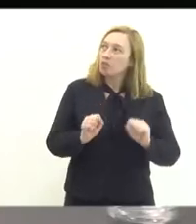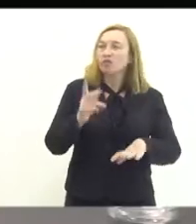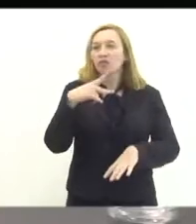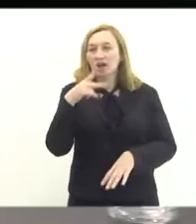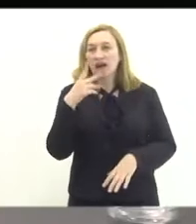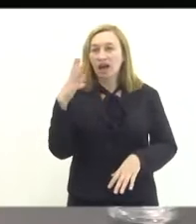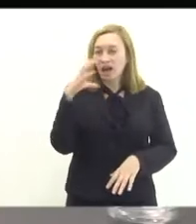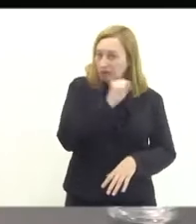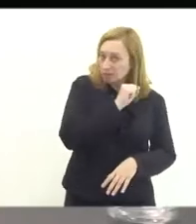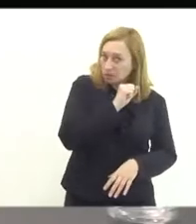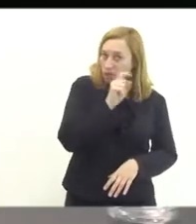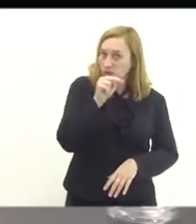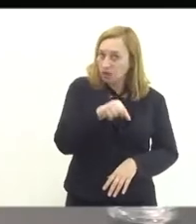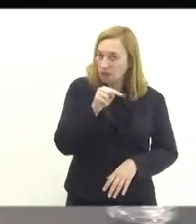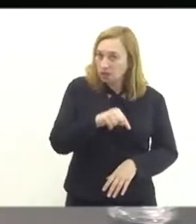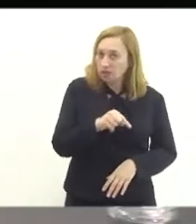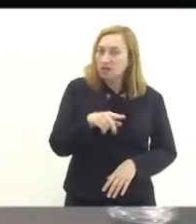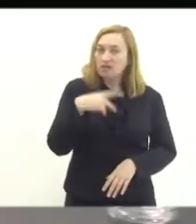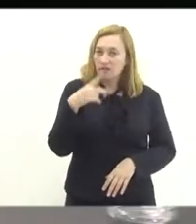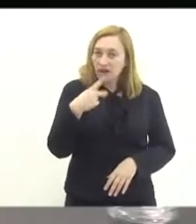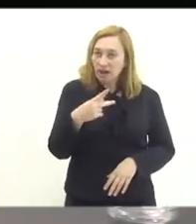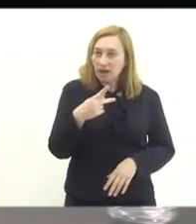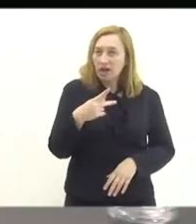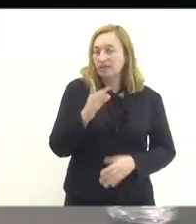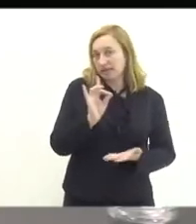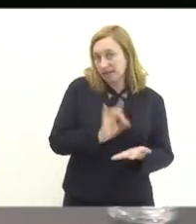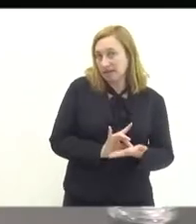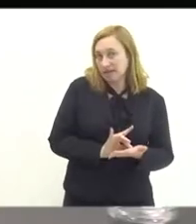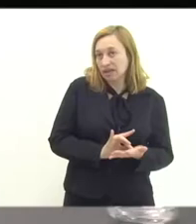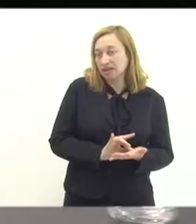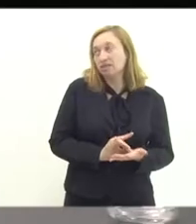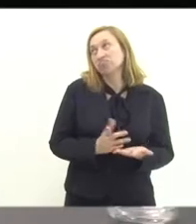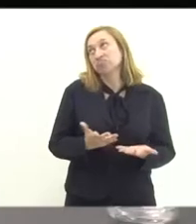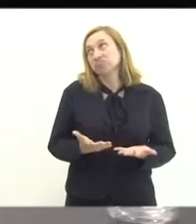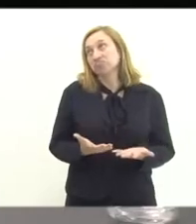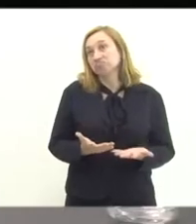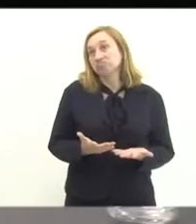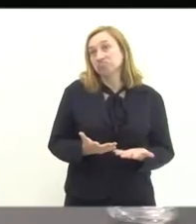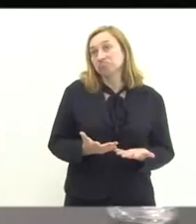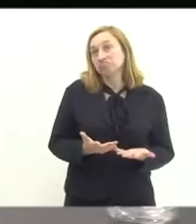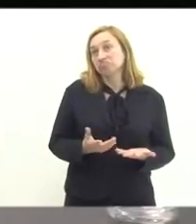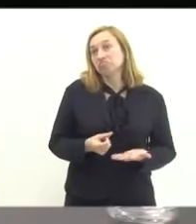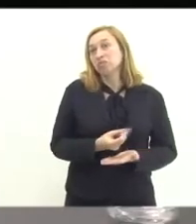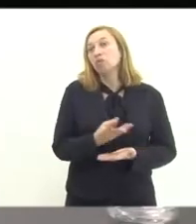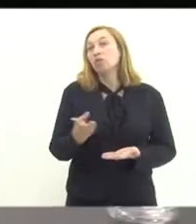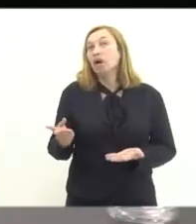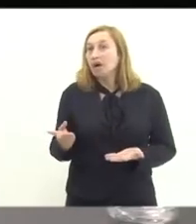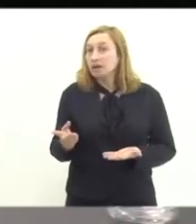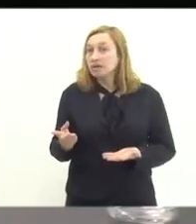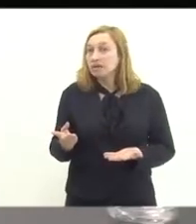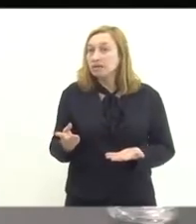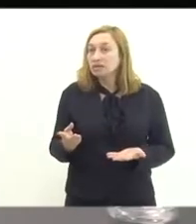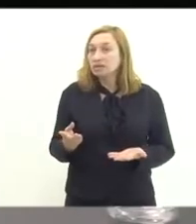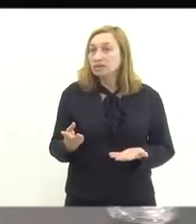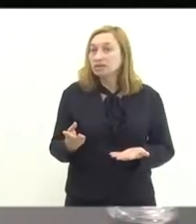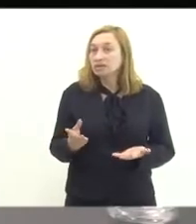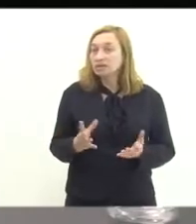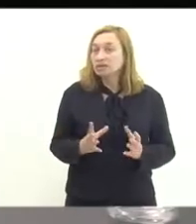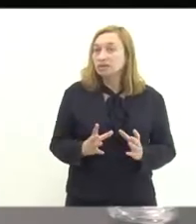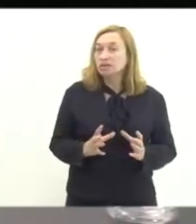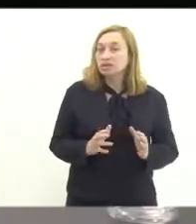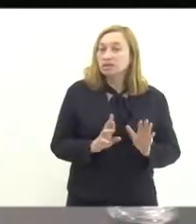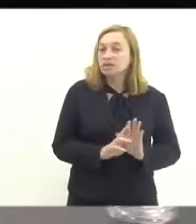falar rapidamente aqui citar né Na realidade é quase Quais são as quais são as frentes da